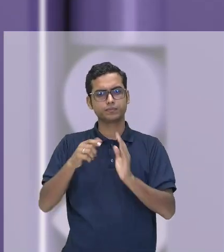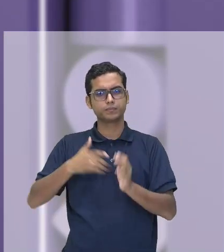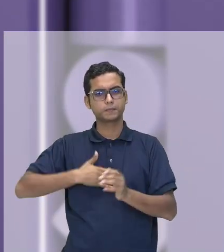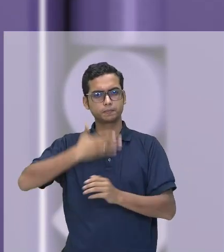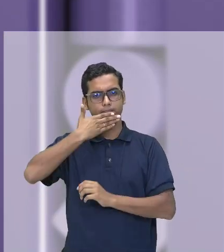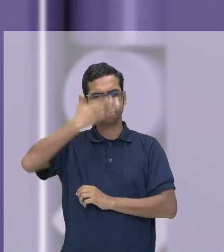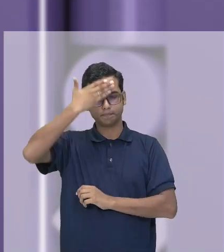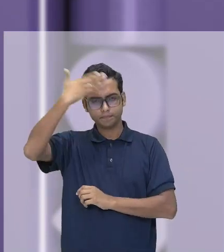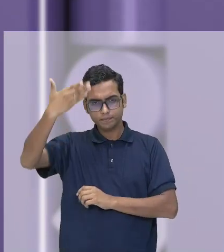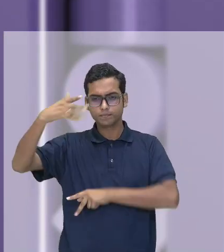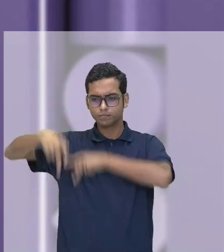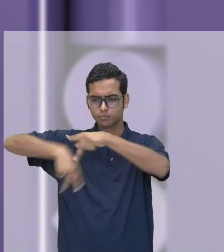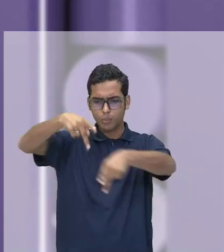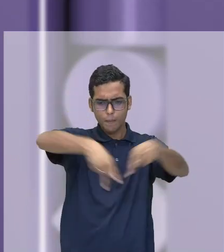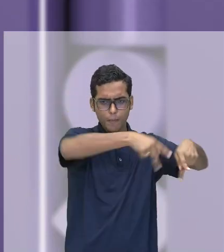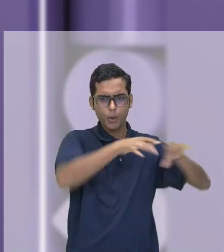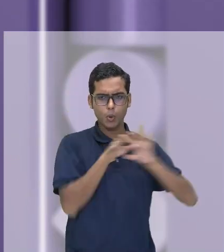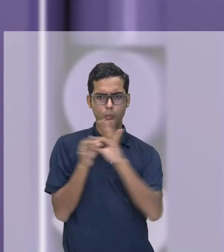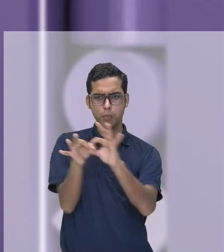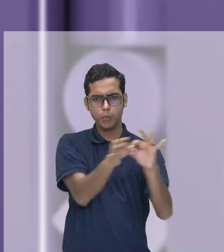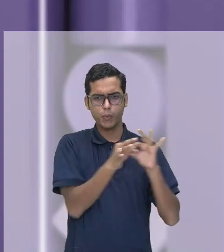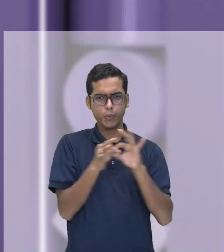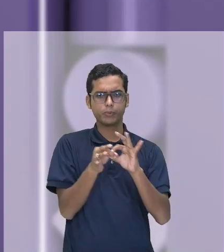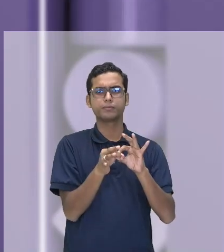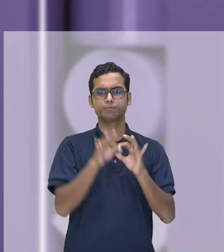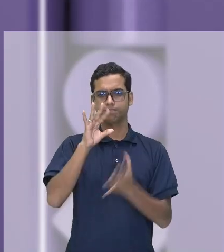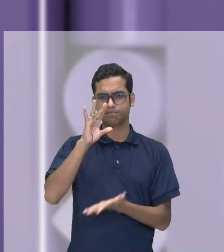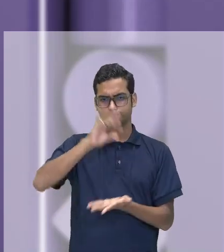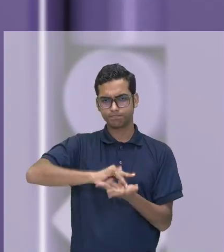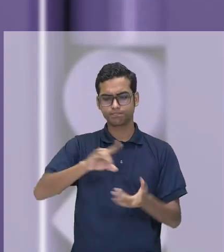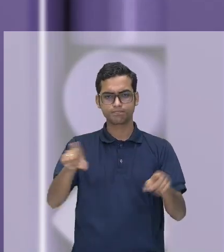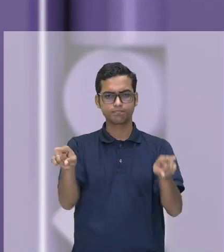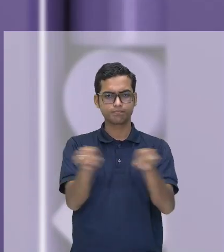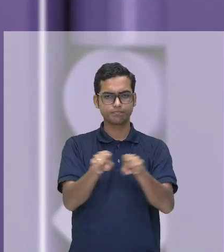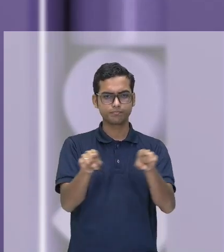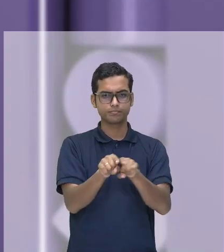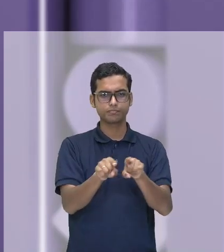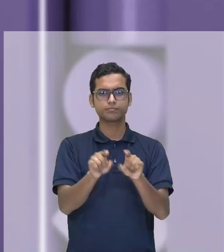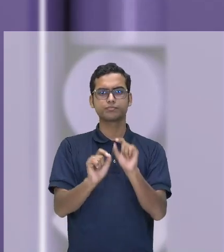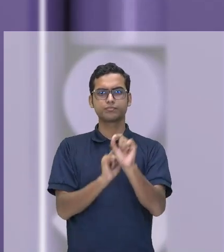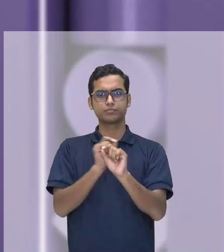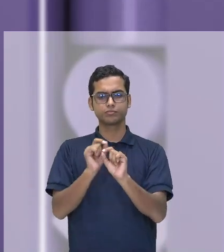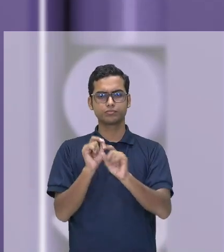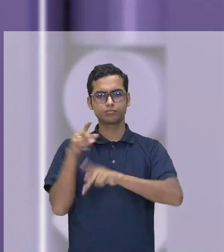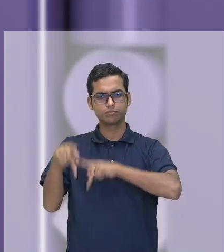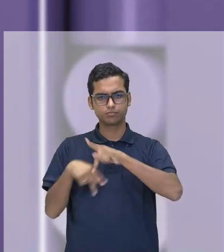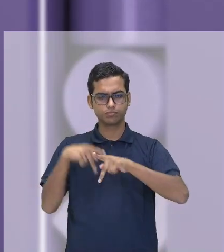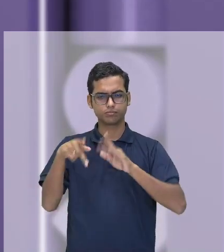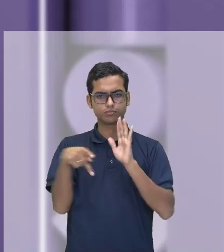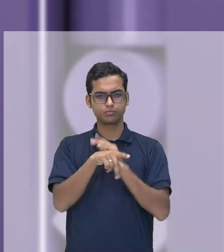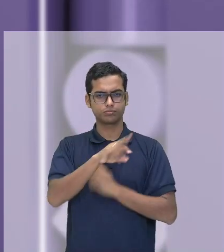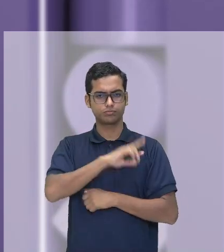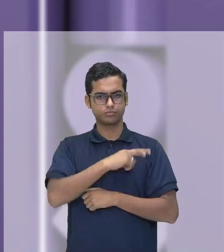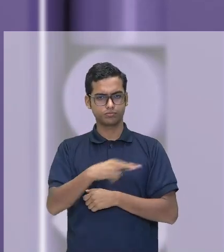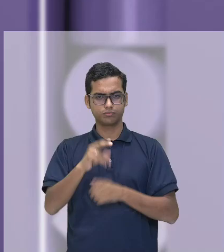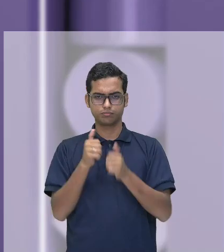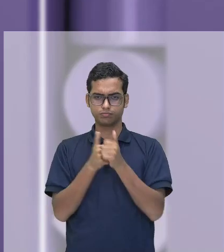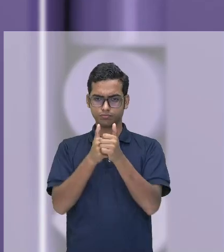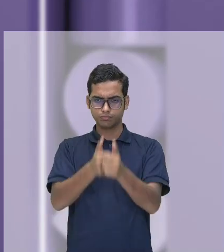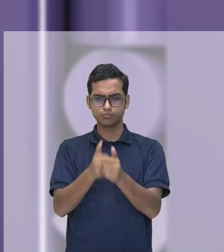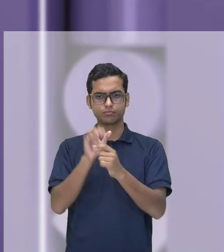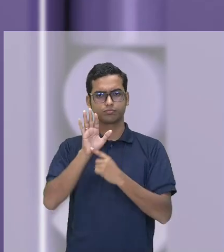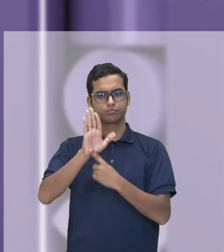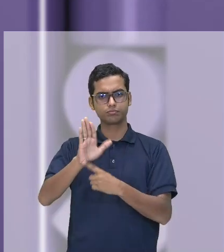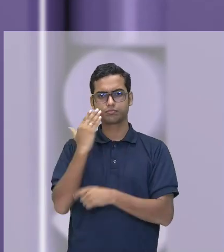de certa forma, se homogeneizarem e, ao mesmo tempo, se colocarem como um povo religioso. E aqui, vamos